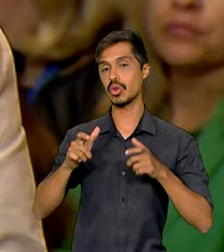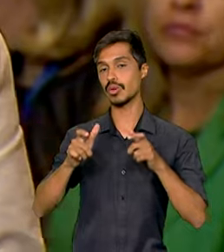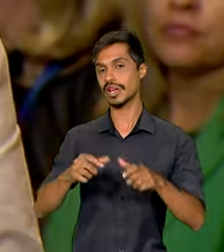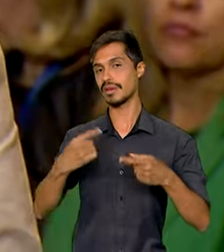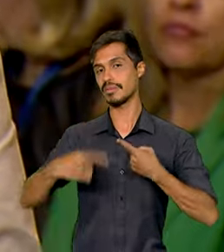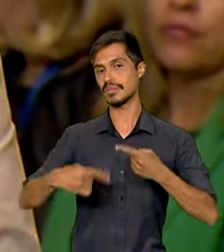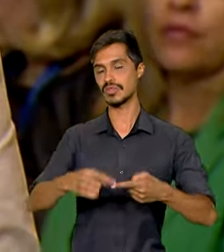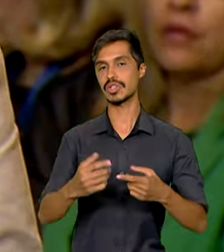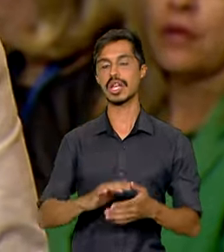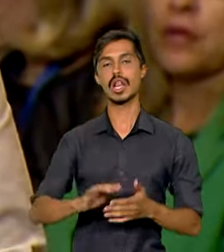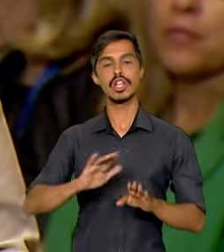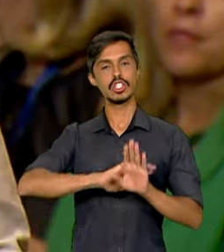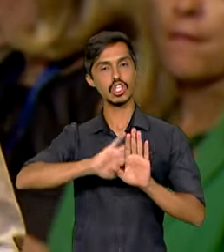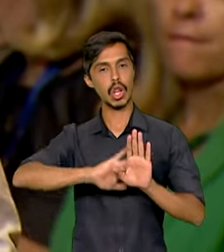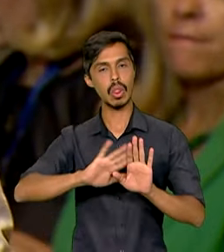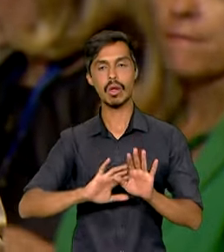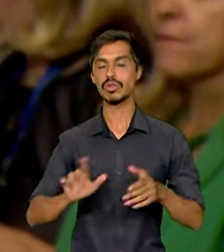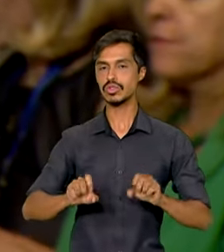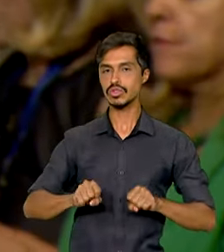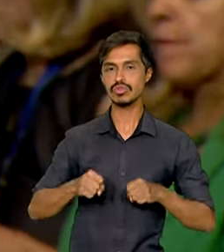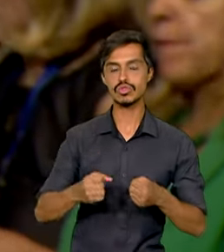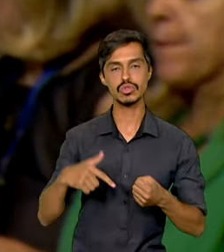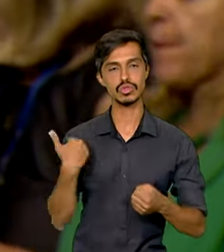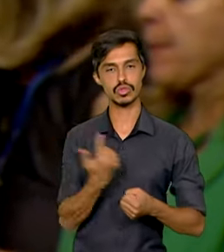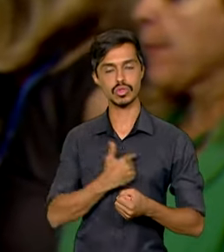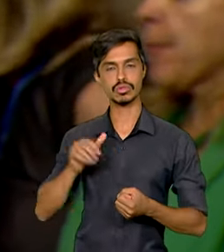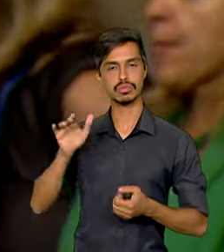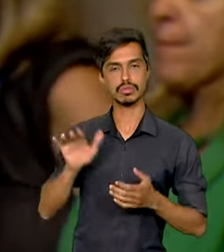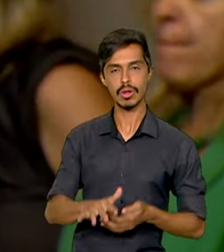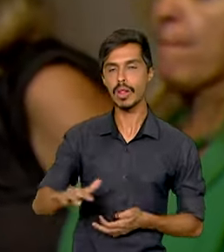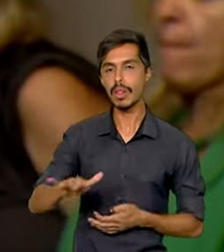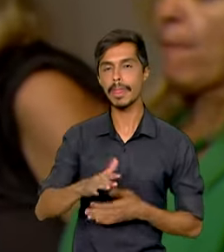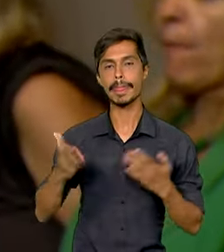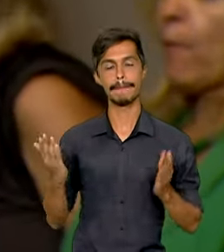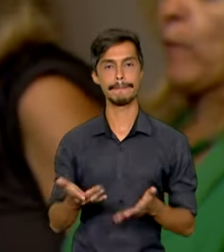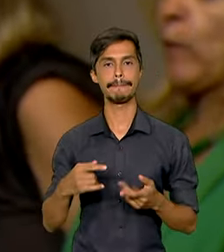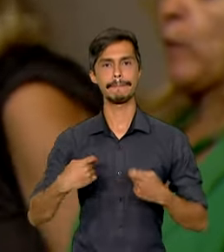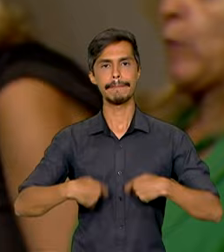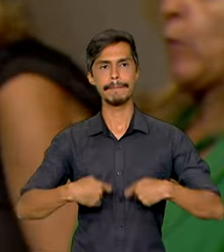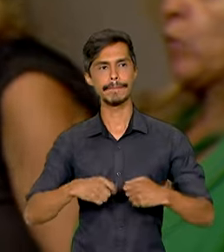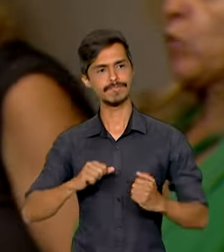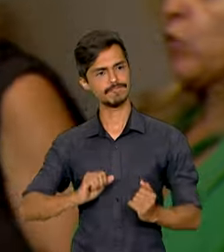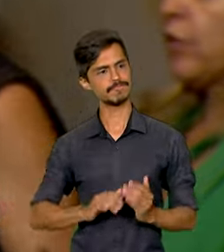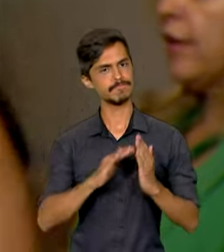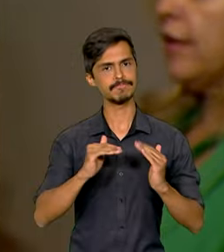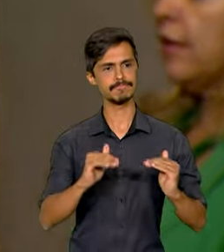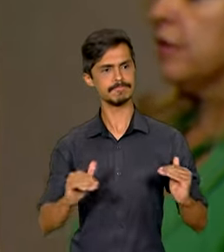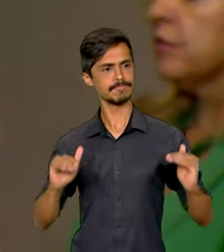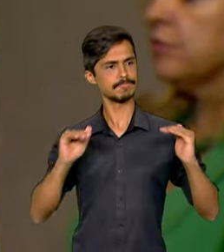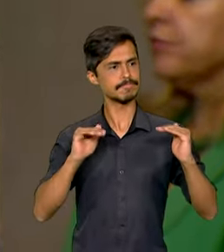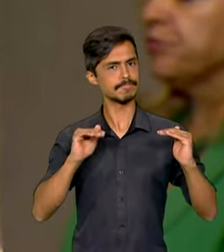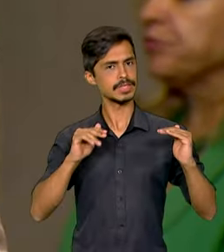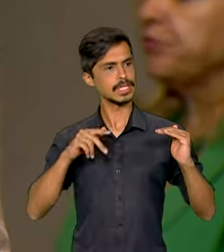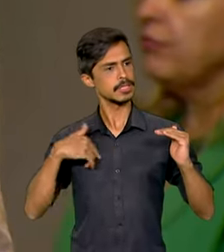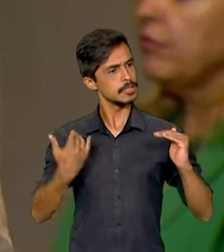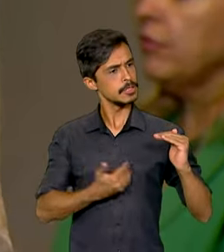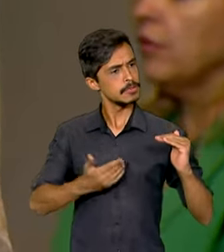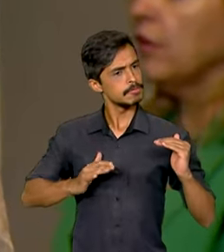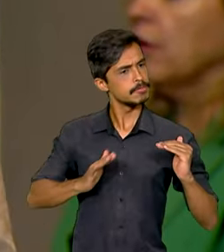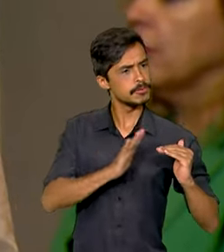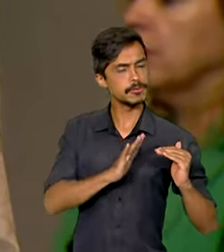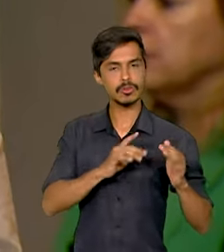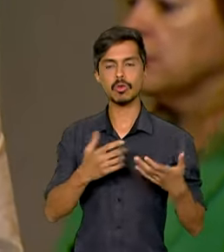luta ideológica das mais sofisticadas do nosso tempo. E nós precisamos estar à altura disso, não só com iniciativas